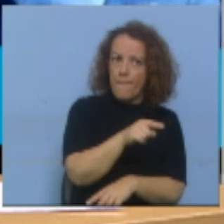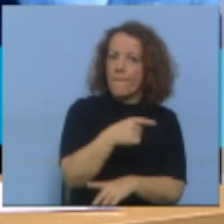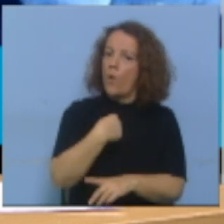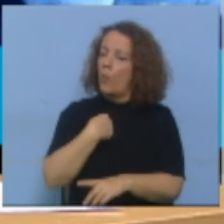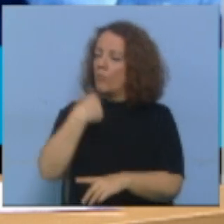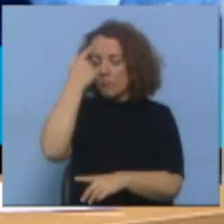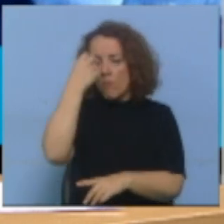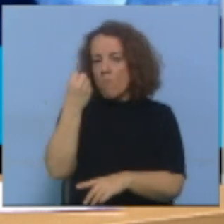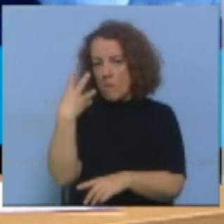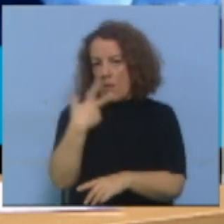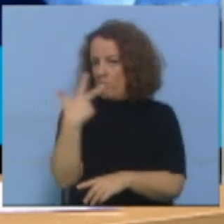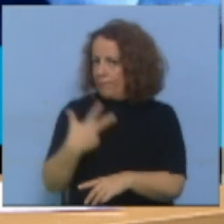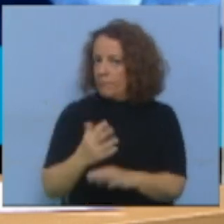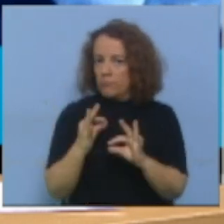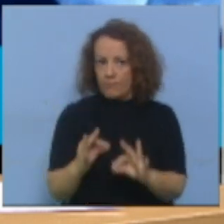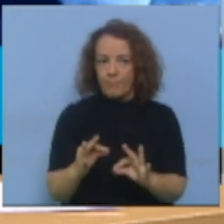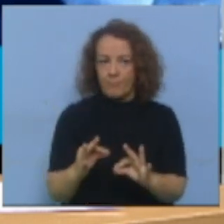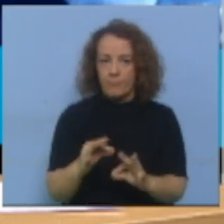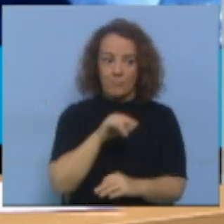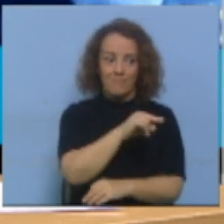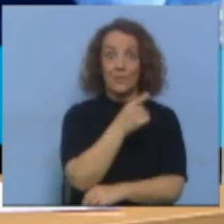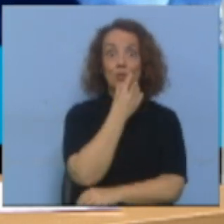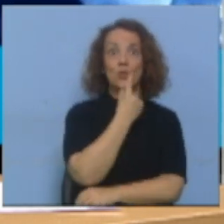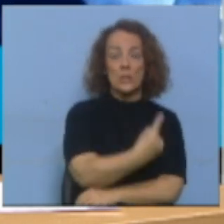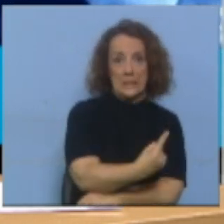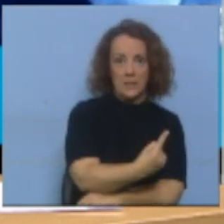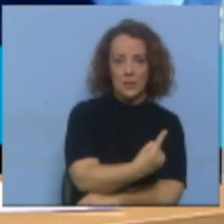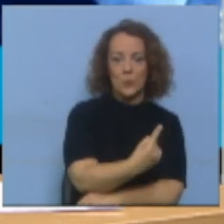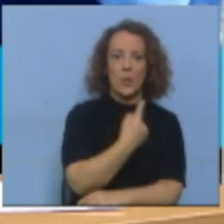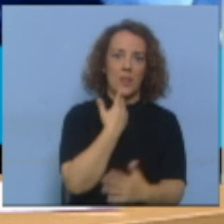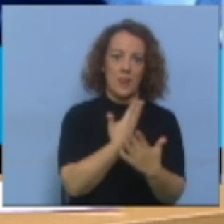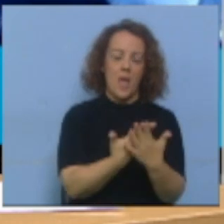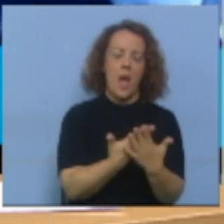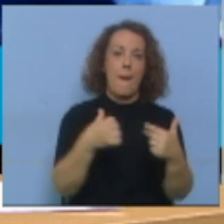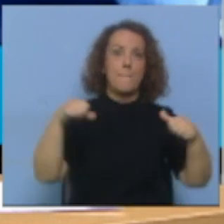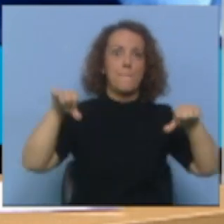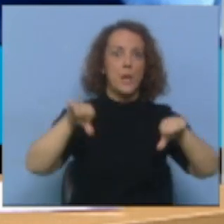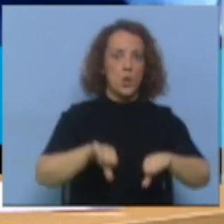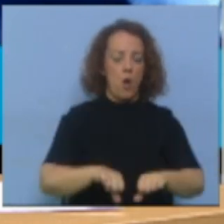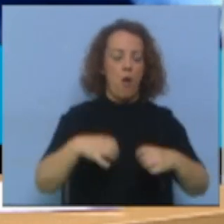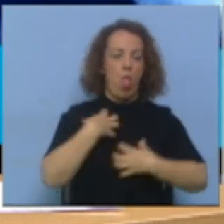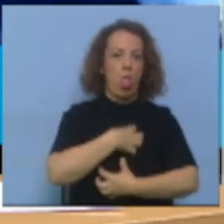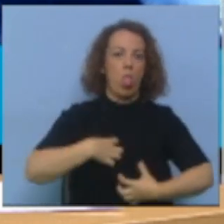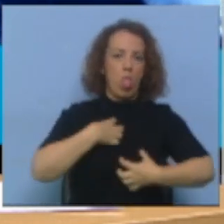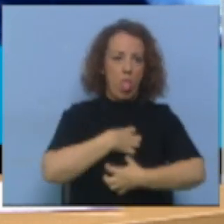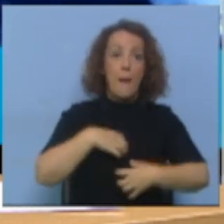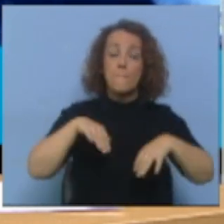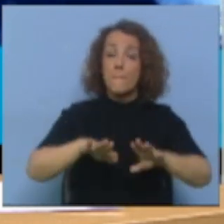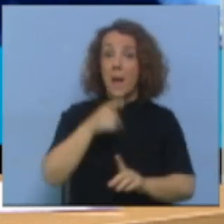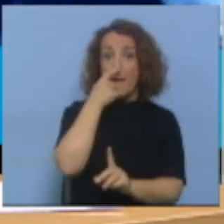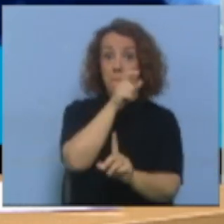perfeitamente que a descompensação possa surgir. Agora, é preciso que a pessoa que está a viver uma situação